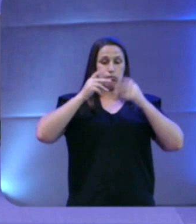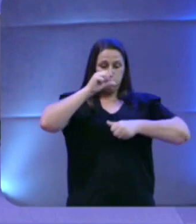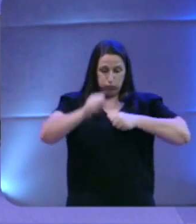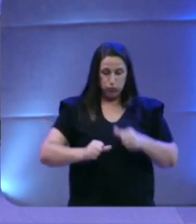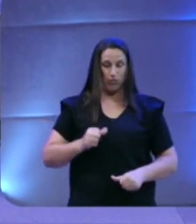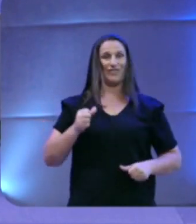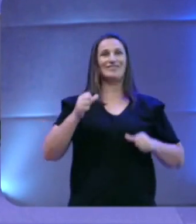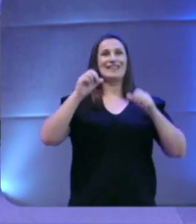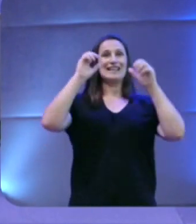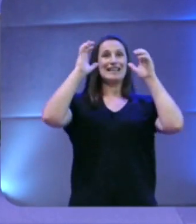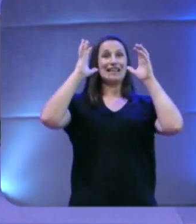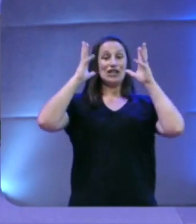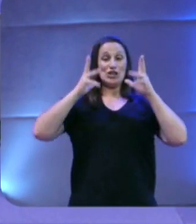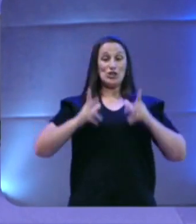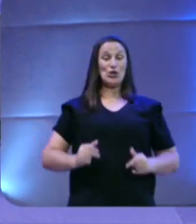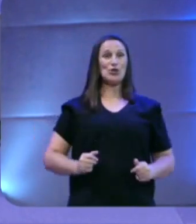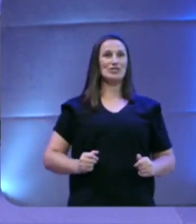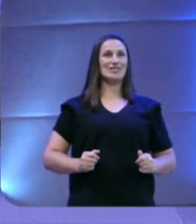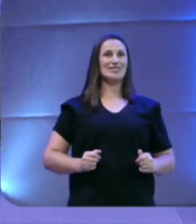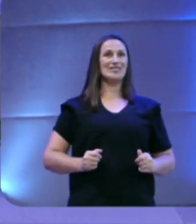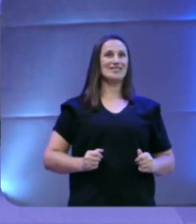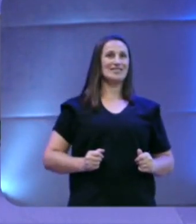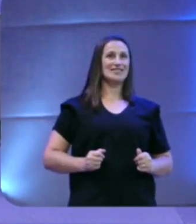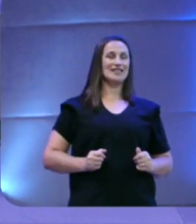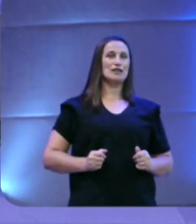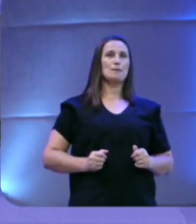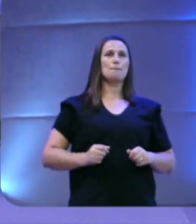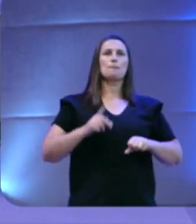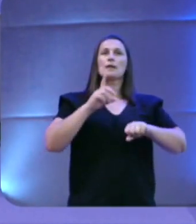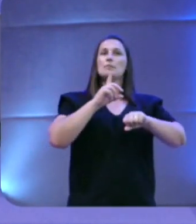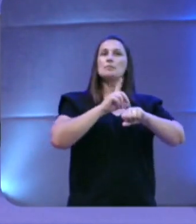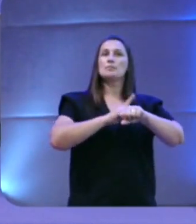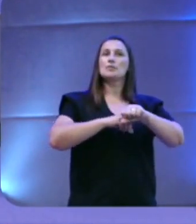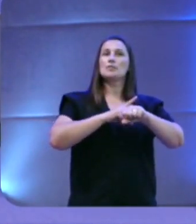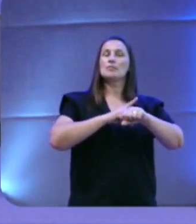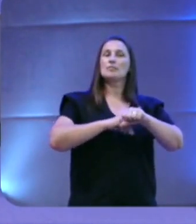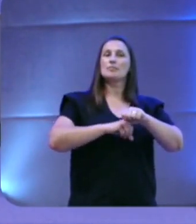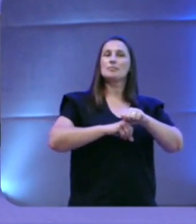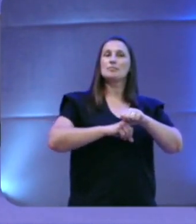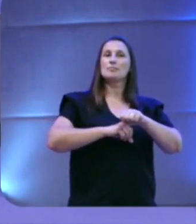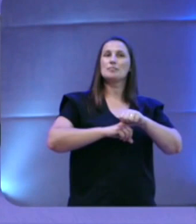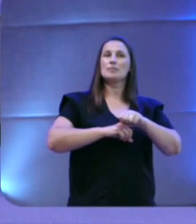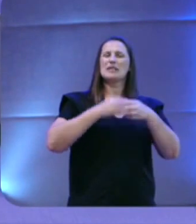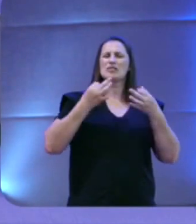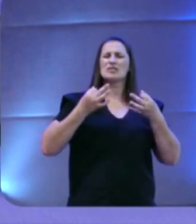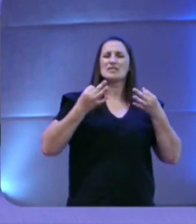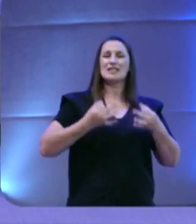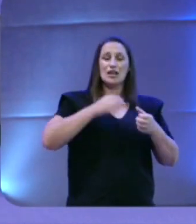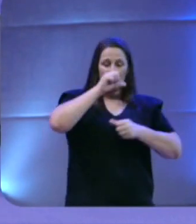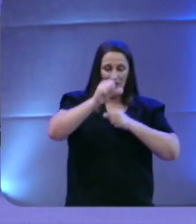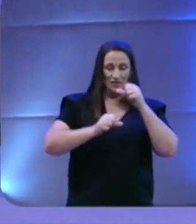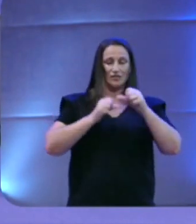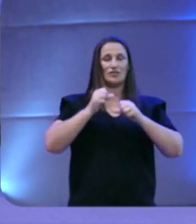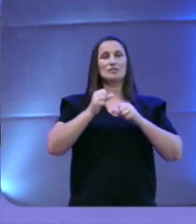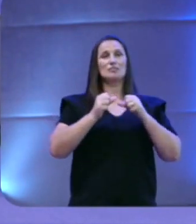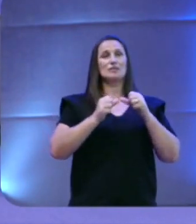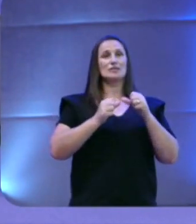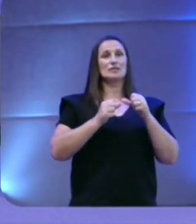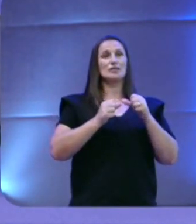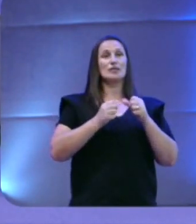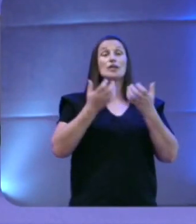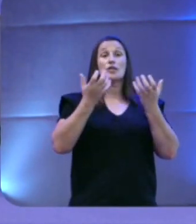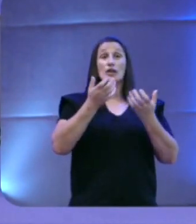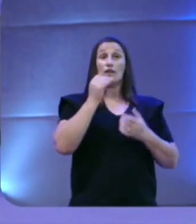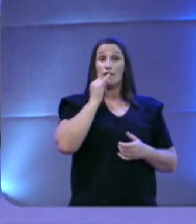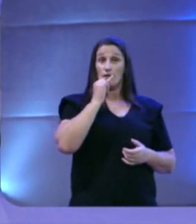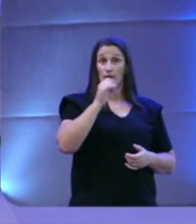continua a fazer. Eu ainda estou aprendendo, mas naquele momento foi um momento chave da minha decisão com Jesus, da transformação. E eu quero